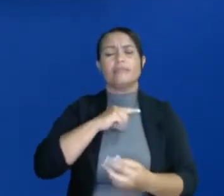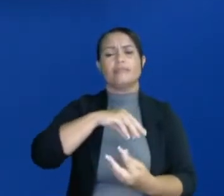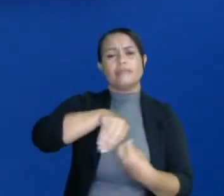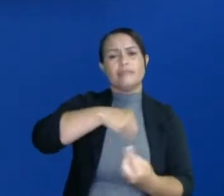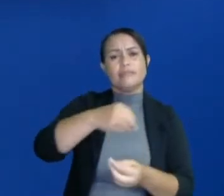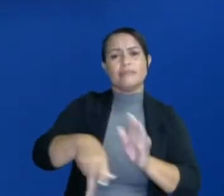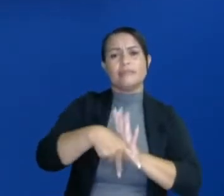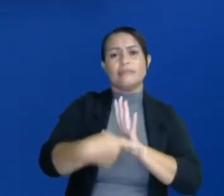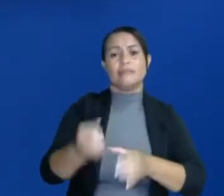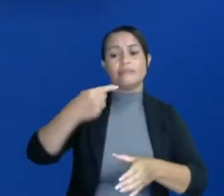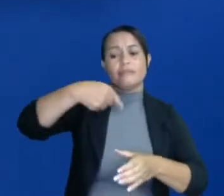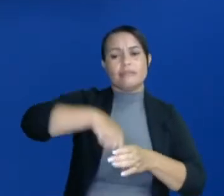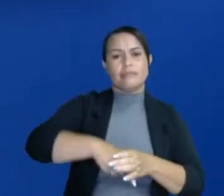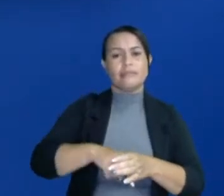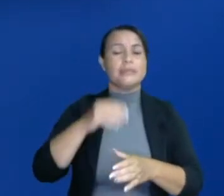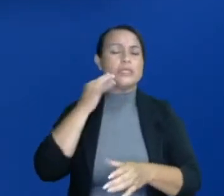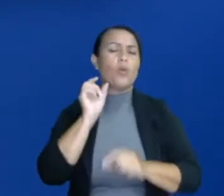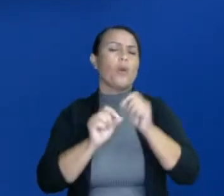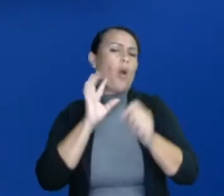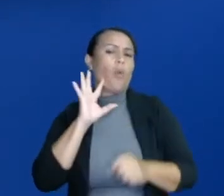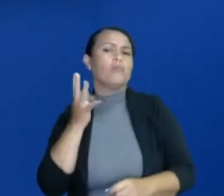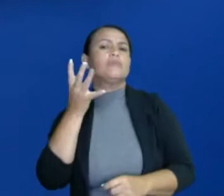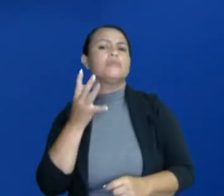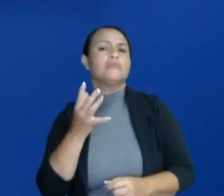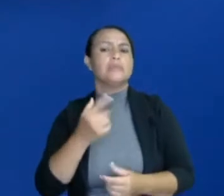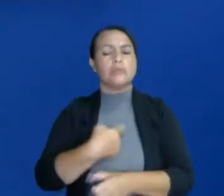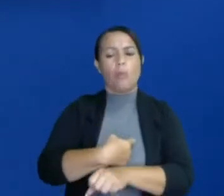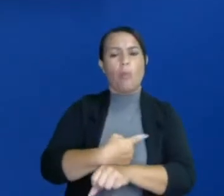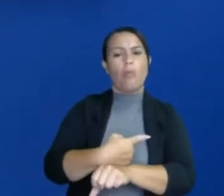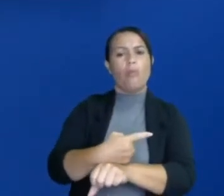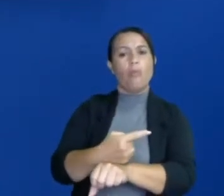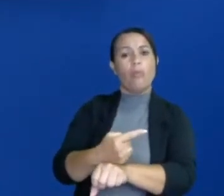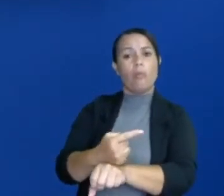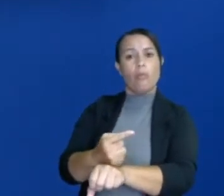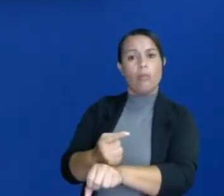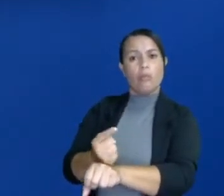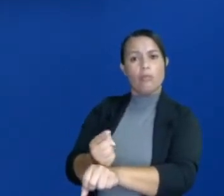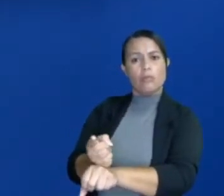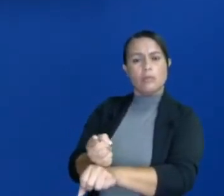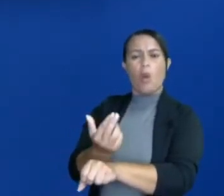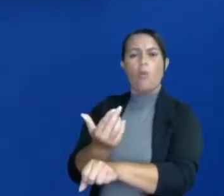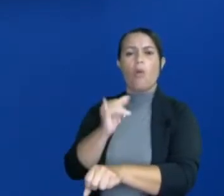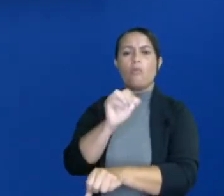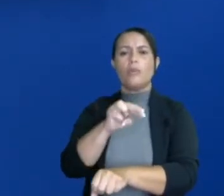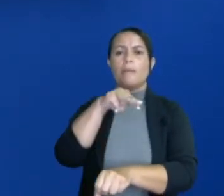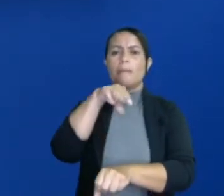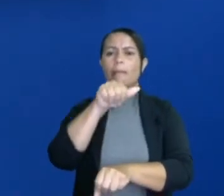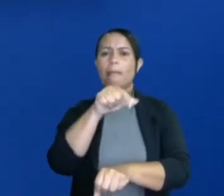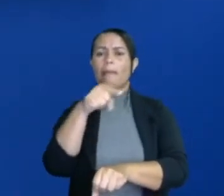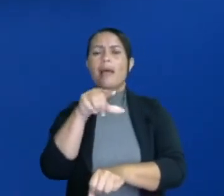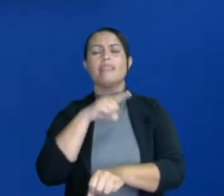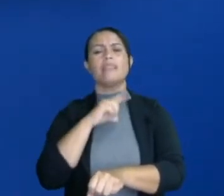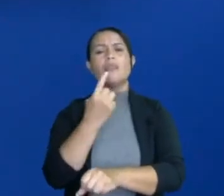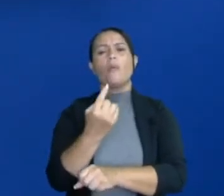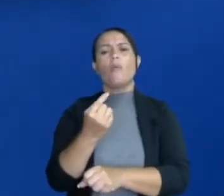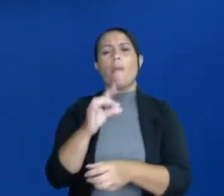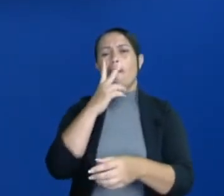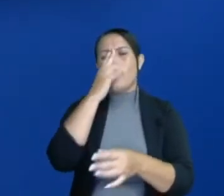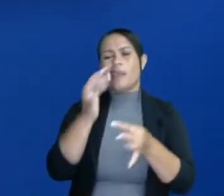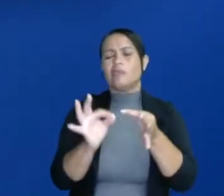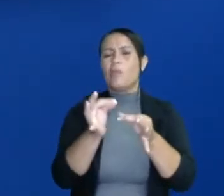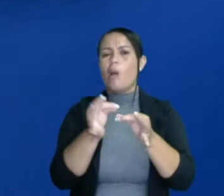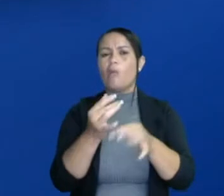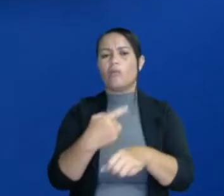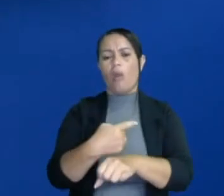composição interna. Então o que é que acontece? A bússola ela funciona com o mecanismo de um ímã, né, você tem uma agulha,